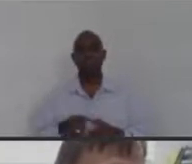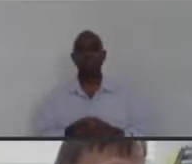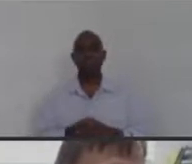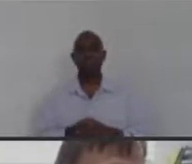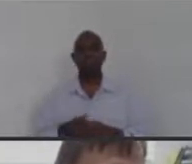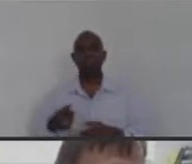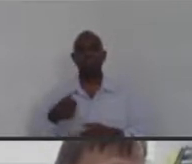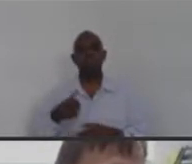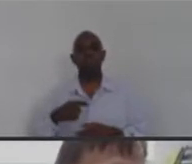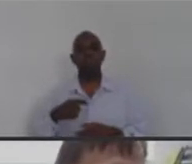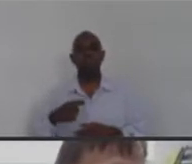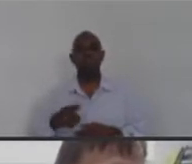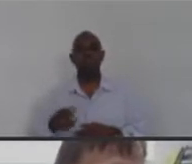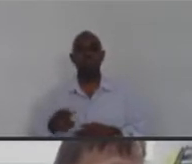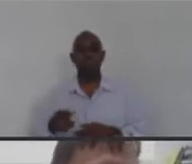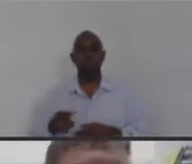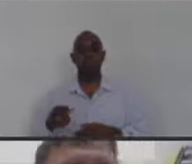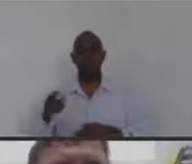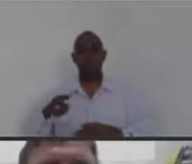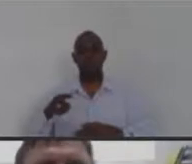aquilo que ele está tomando no canudinho é um drink.